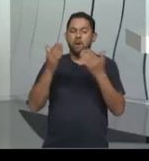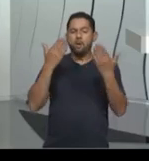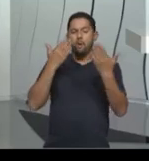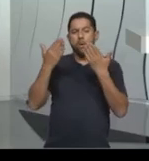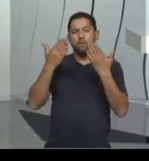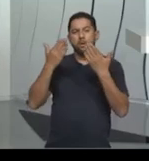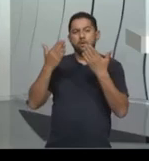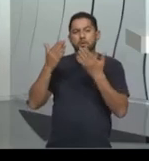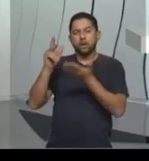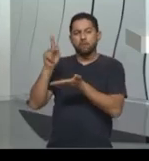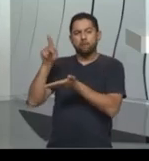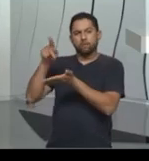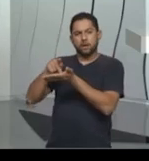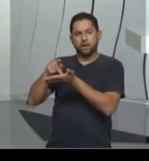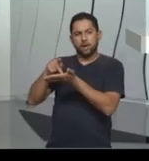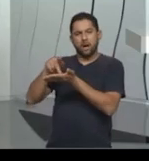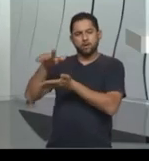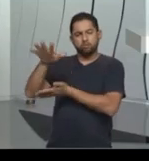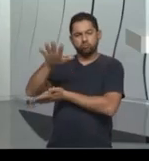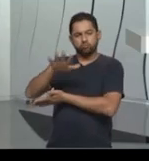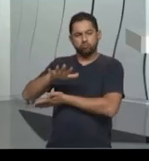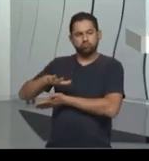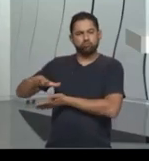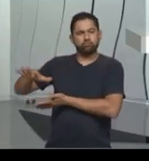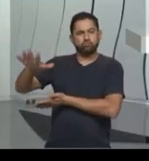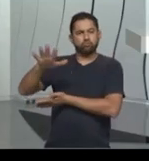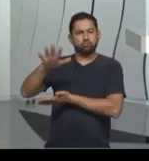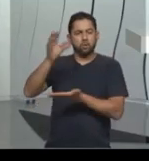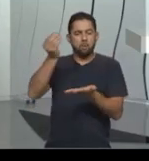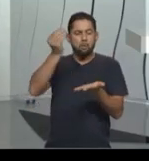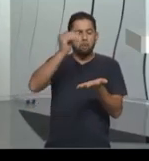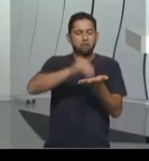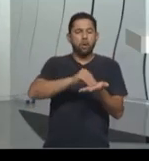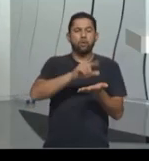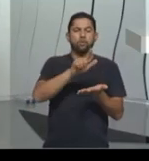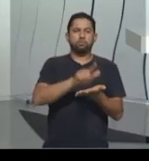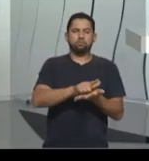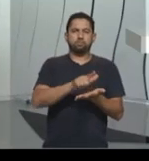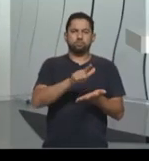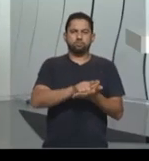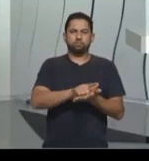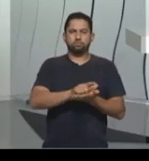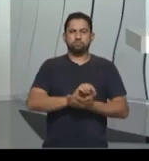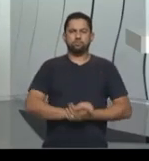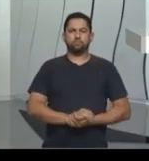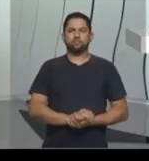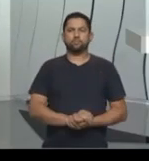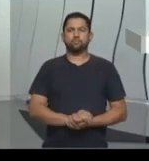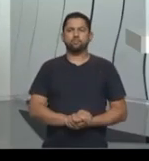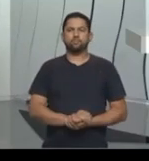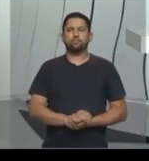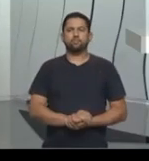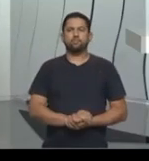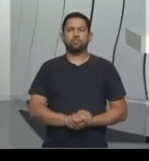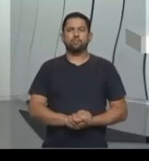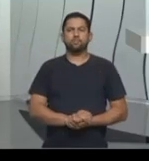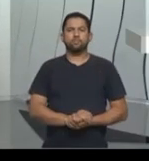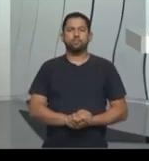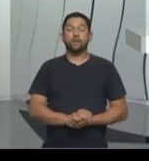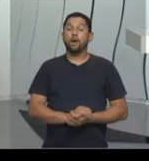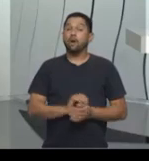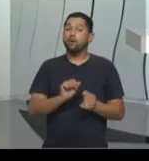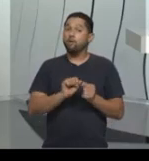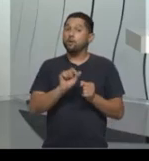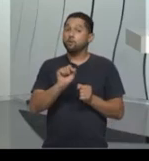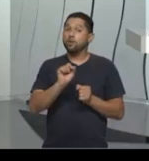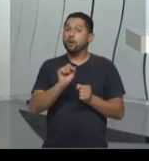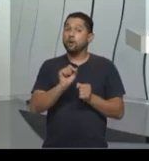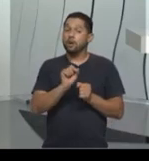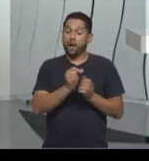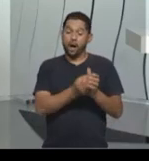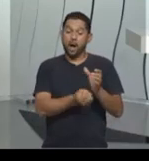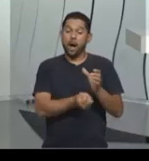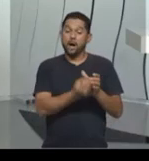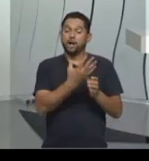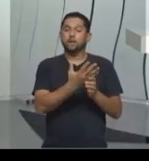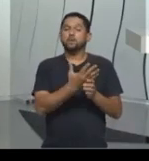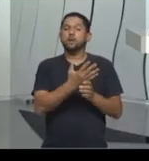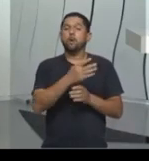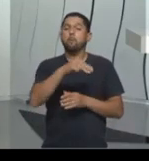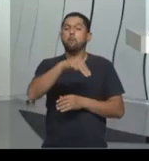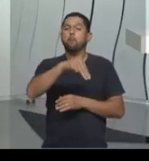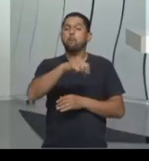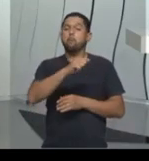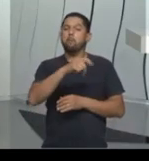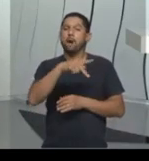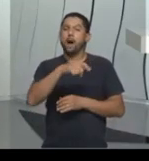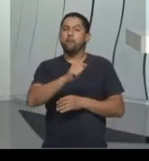seja, então quando a gente fala dessa ciência cartográfica, ela vai trabalhar nessa elaboração desses mapas, De todas